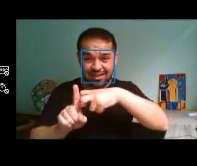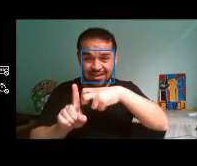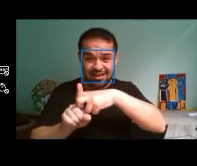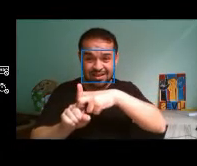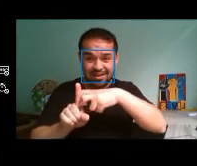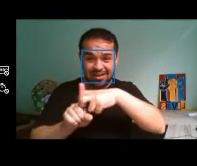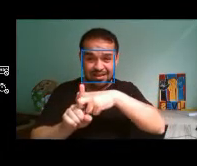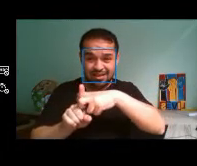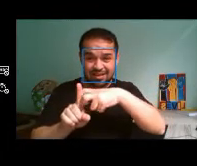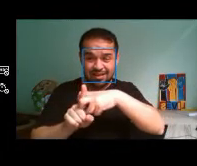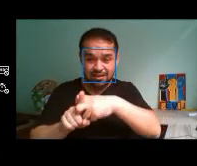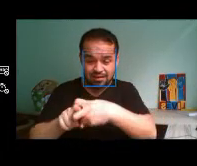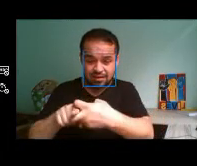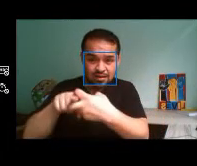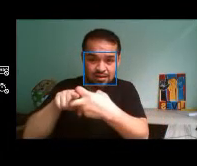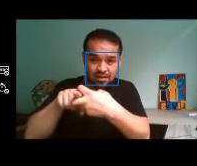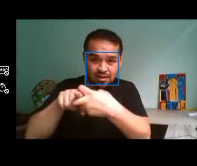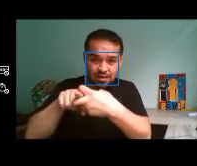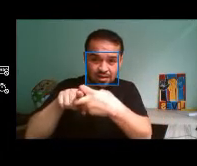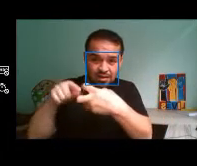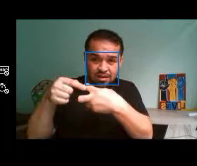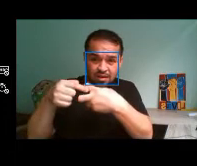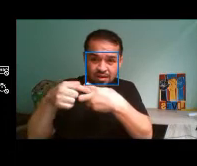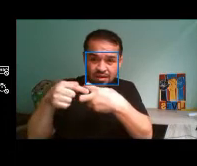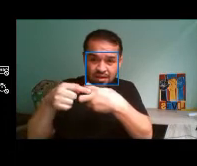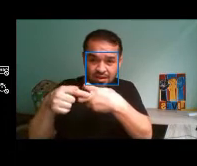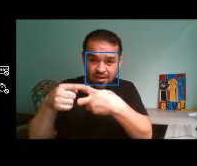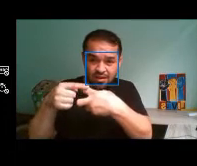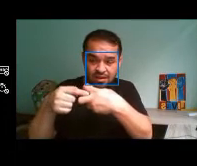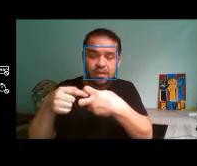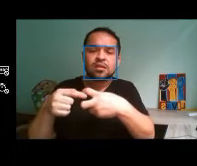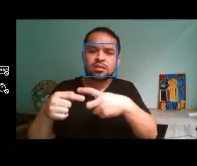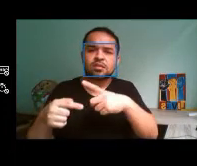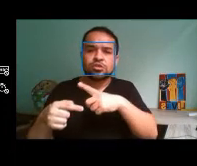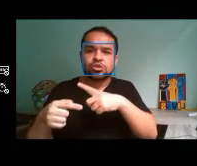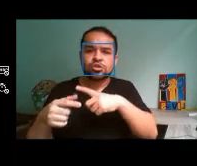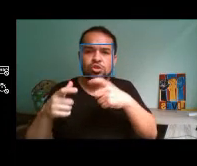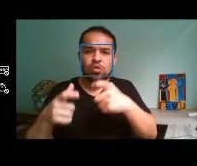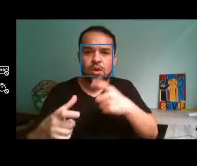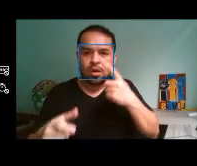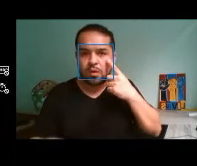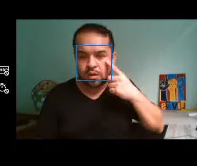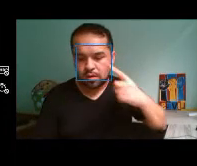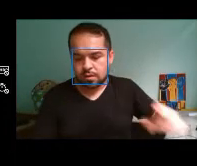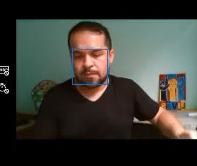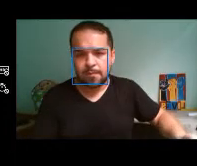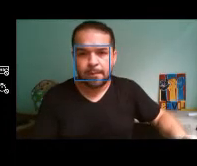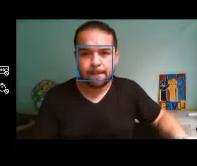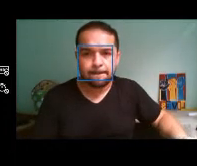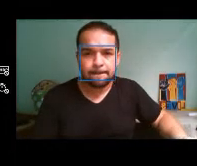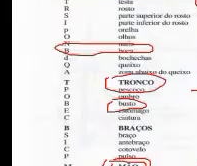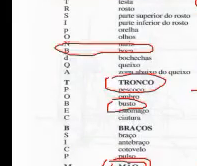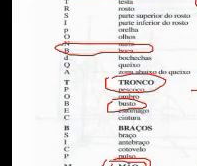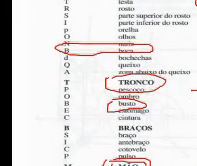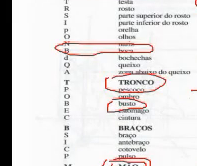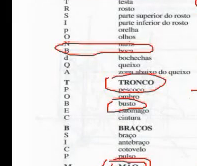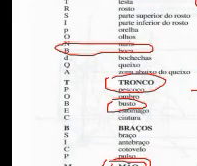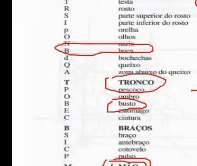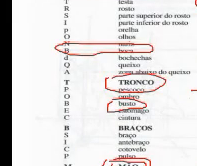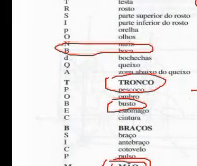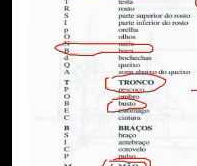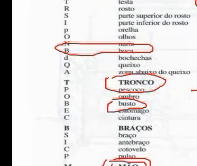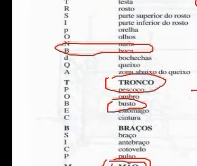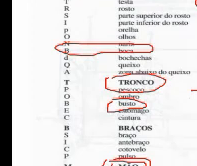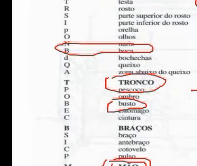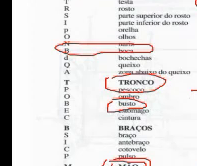indicador, mas qual é a parte da mão ativa? É o dedo indicador da mão ativa? É o dedo médio da mão ativa? Qual